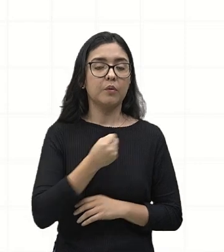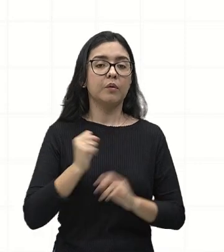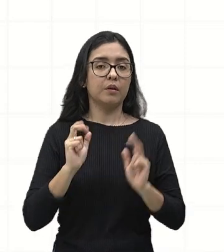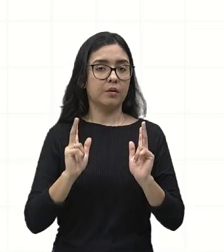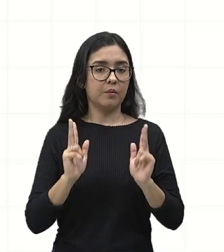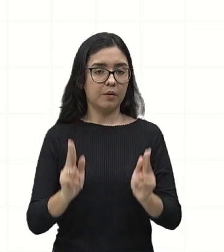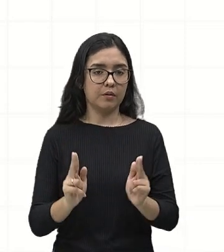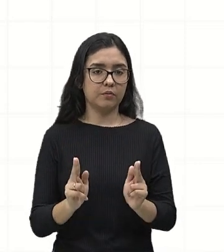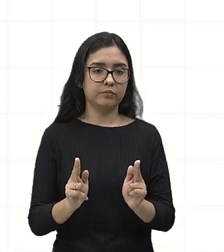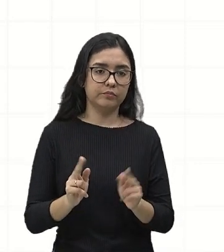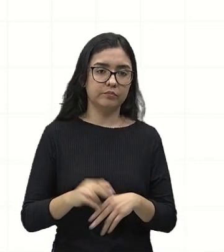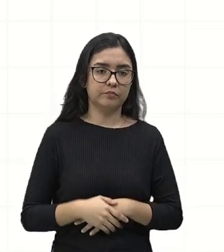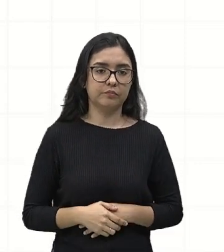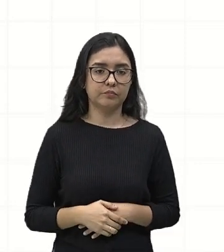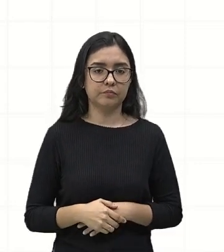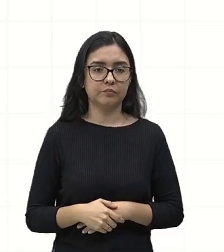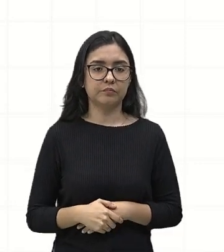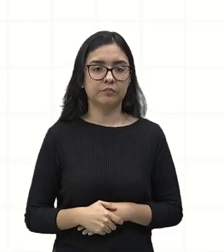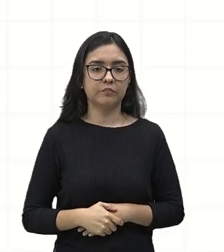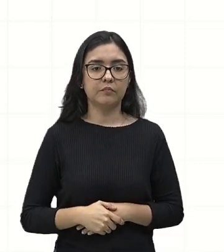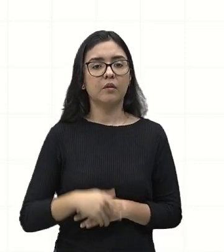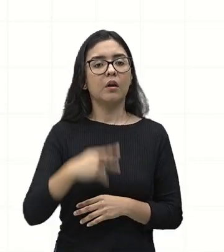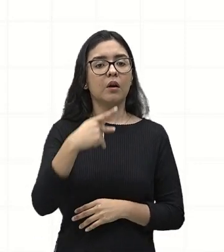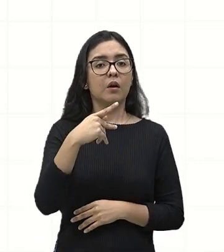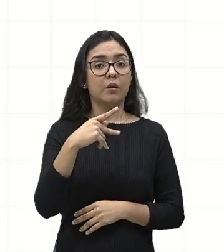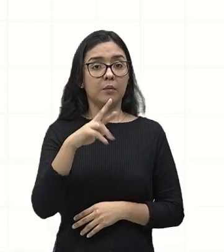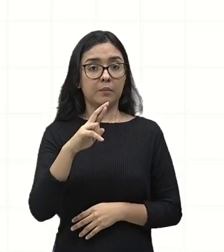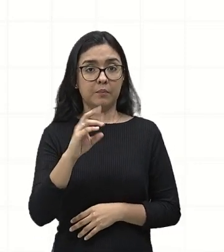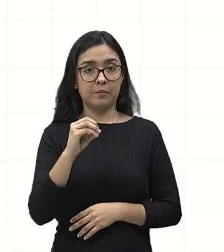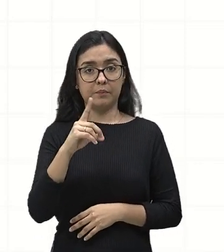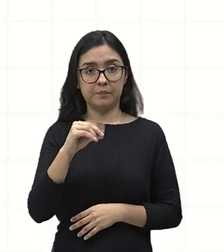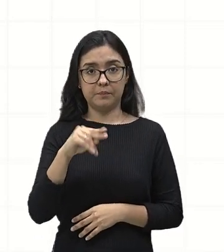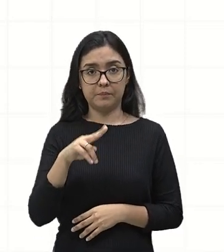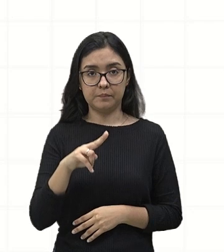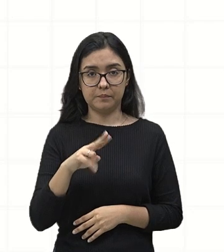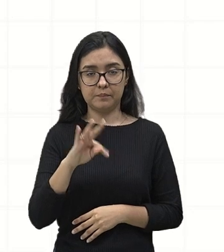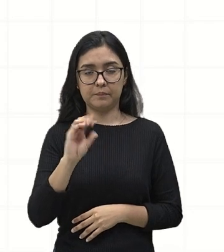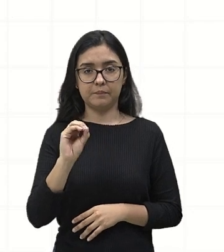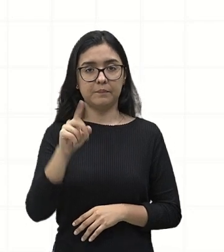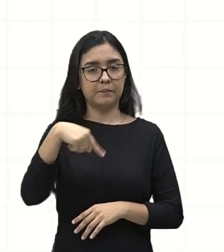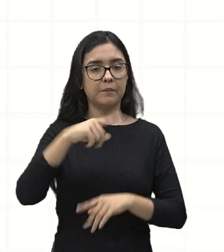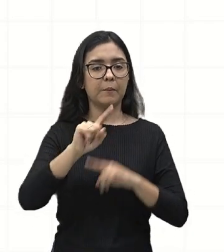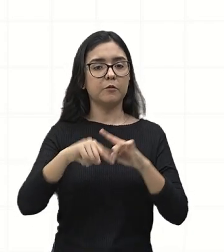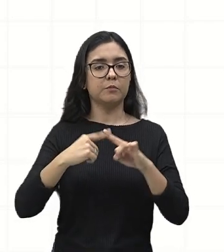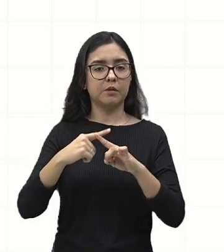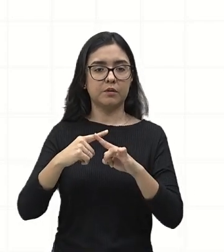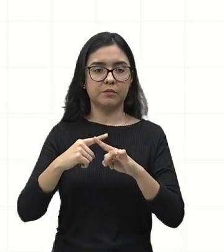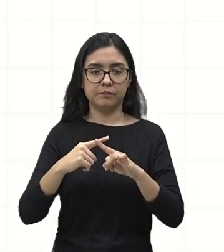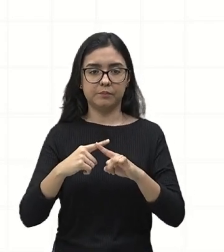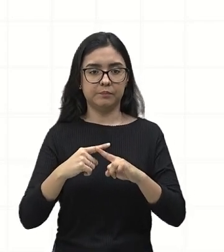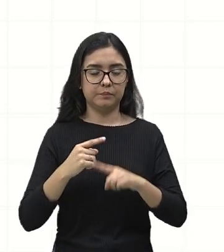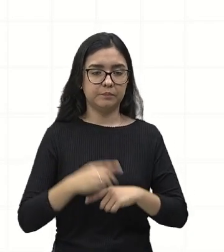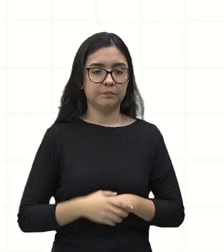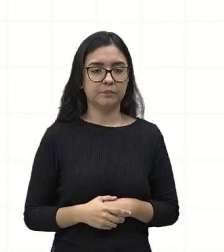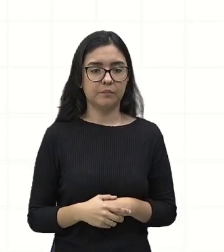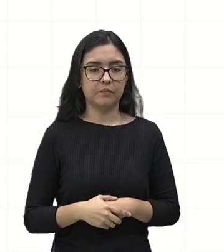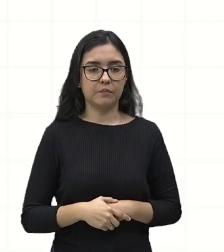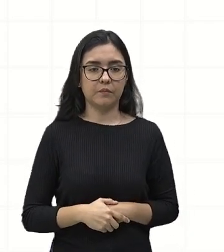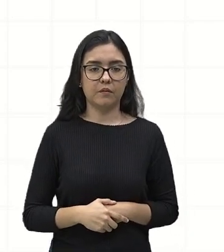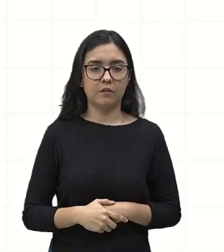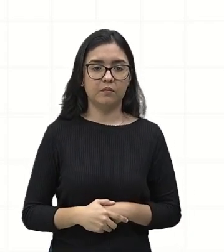Então, produto é a multiplicação. Tá? Multiplicação. Então,